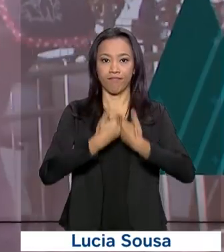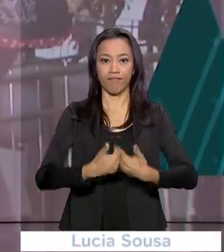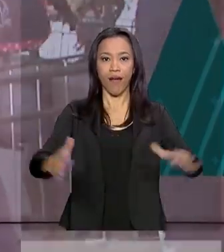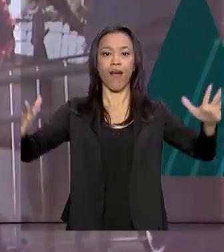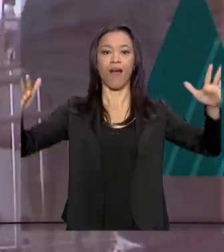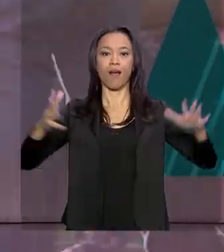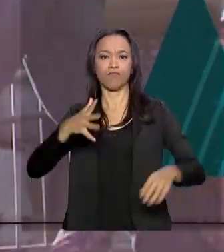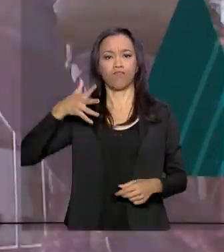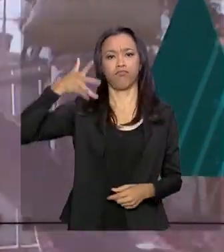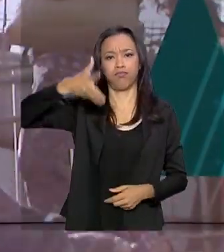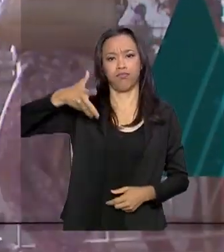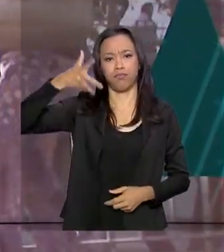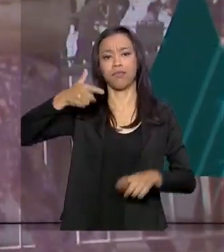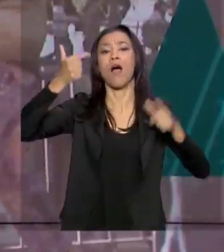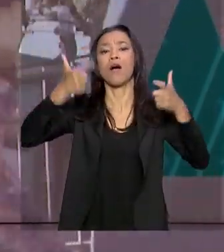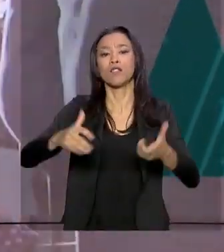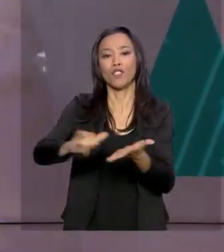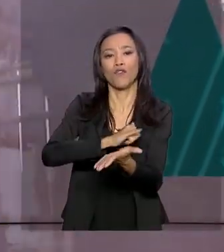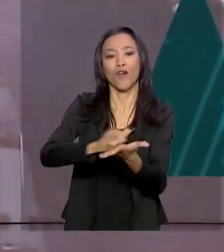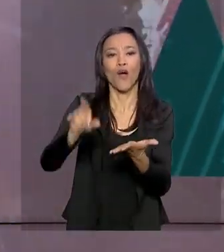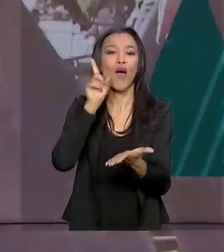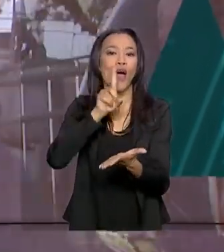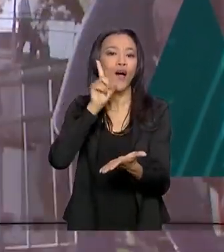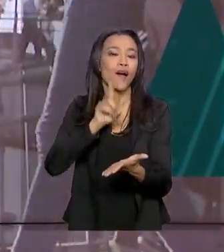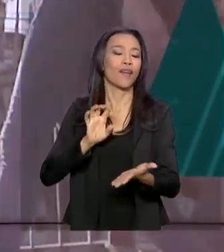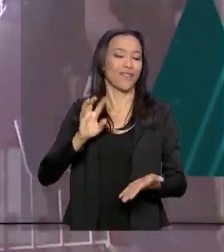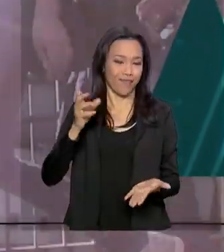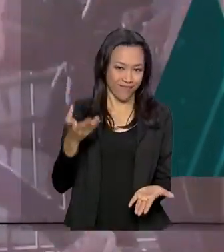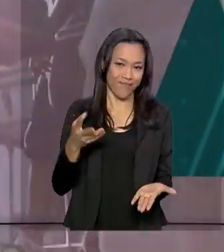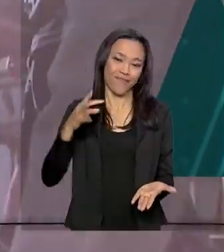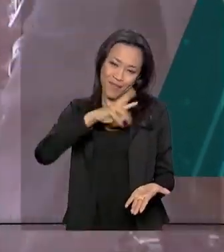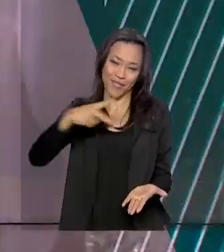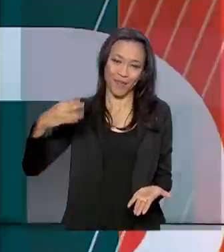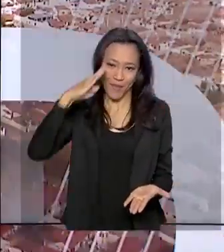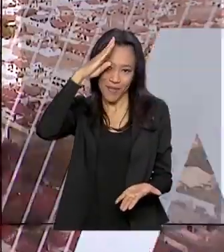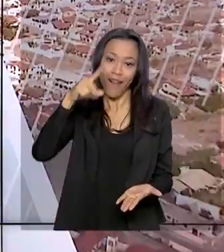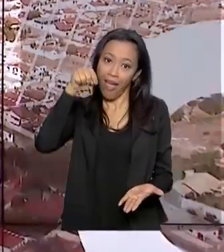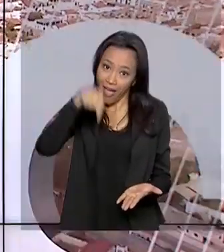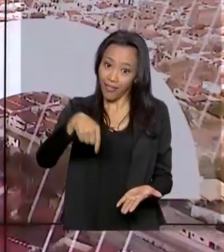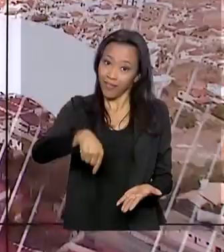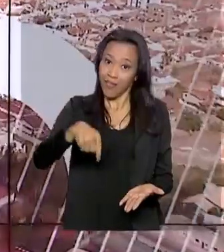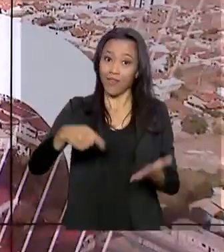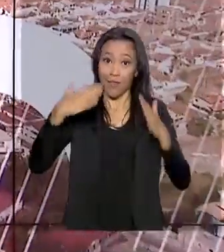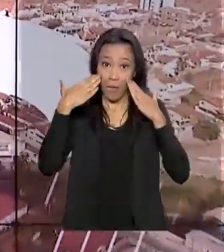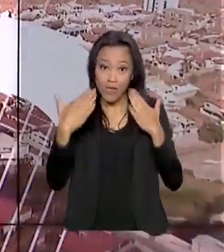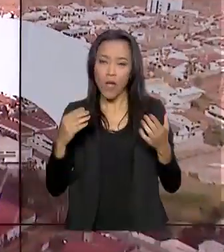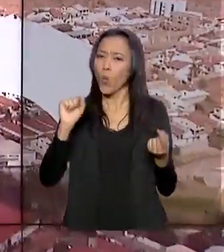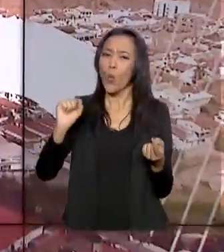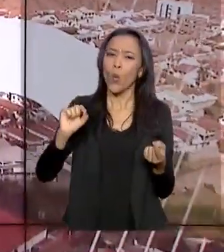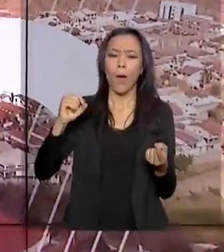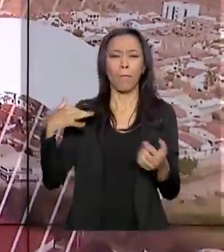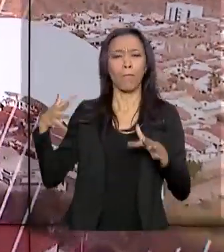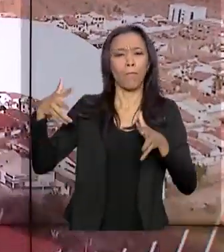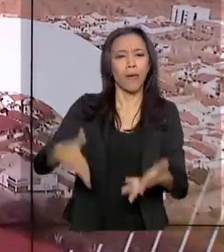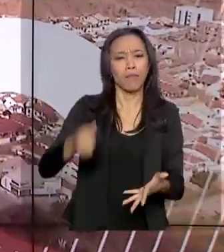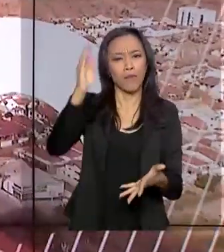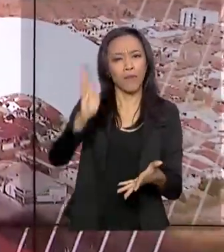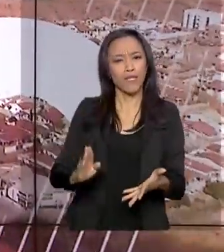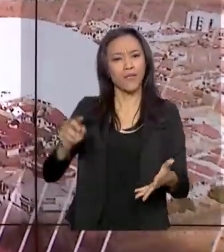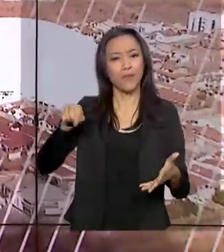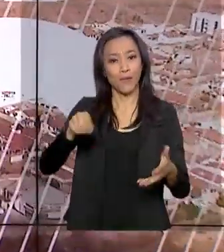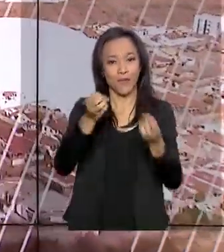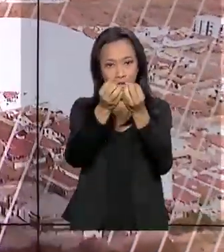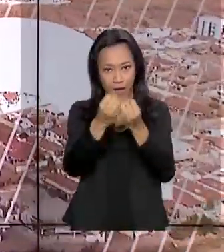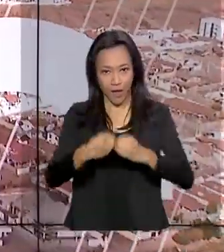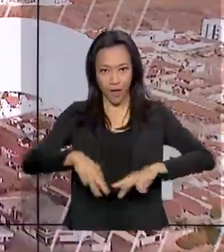da onu em nova york é daqui desse cenário que vamos fazer a cobertura completa da participação do brasil na onu